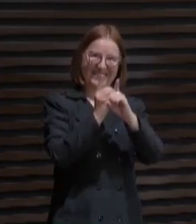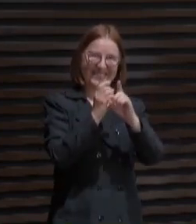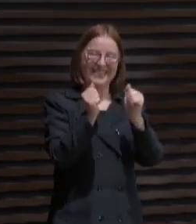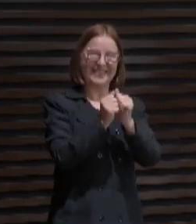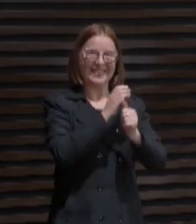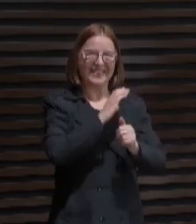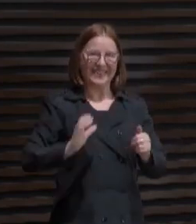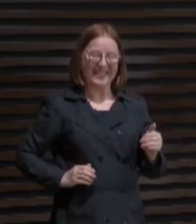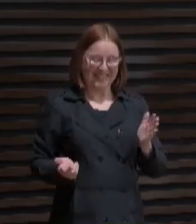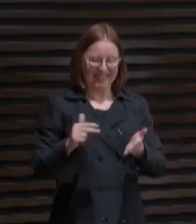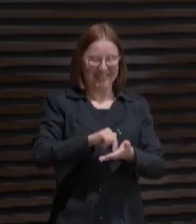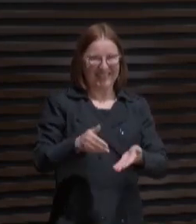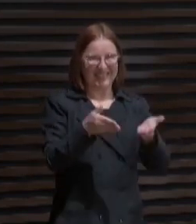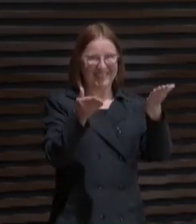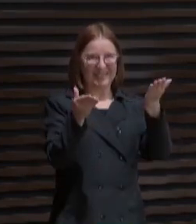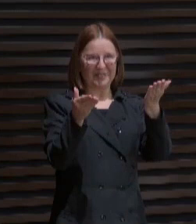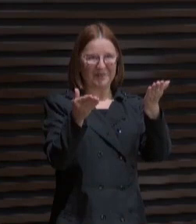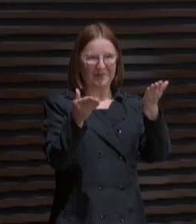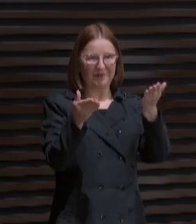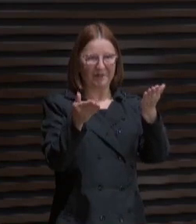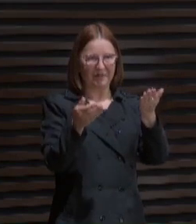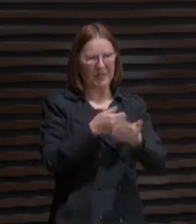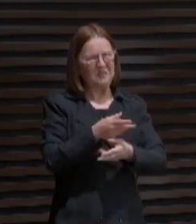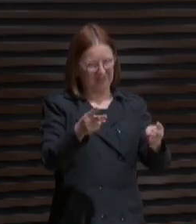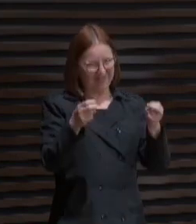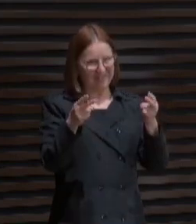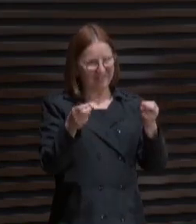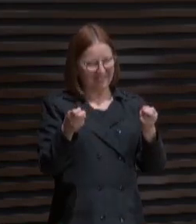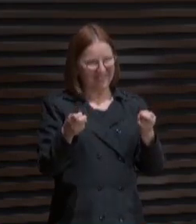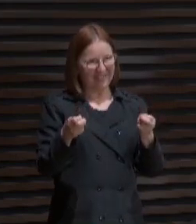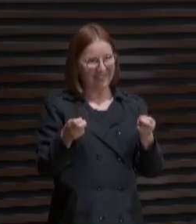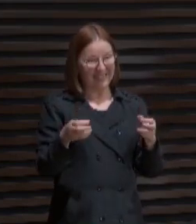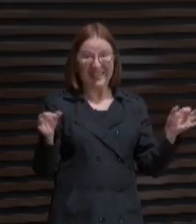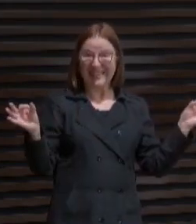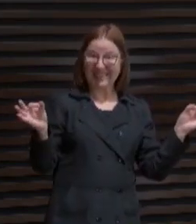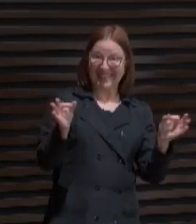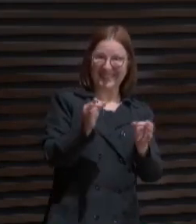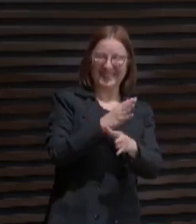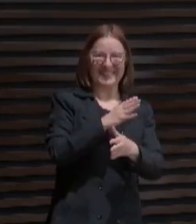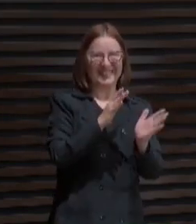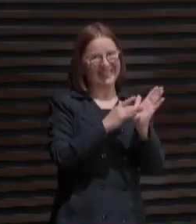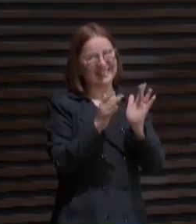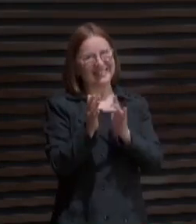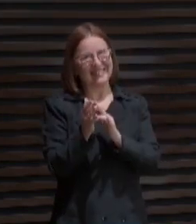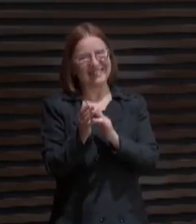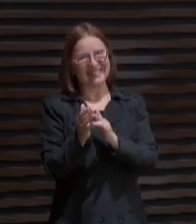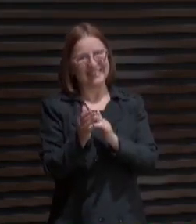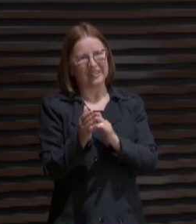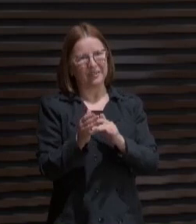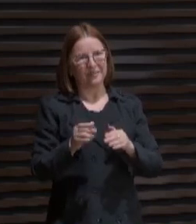Cristo ressurreto. Consegue entender aqui, meus irmãos, a plenitude de Jesus? O que é